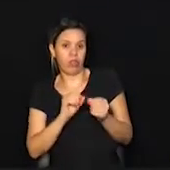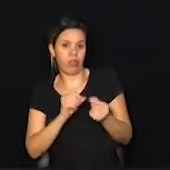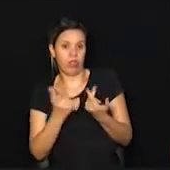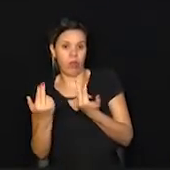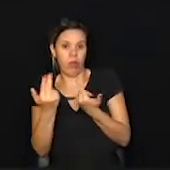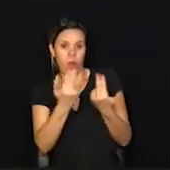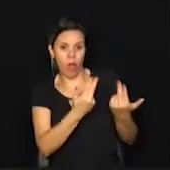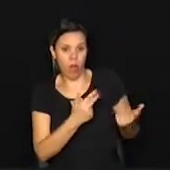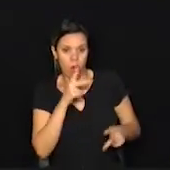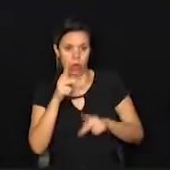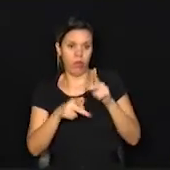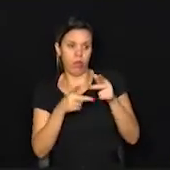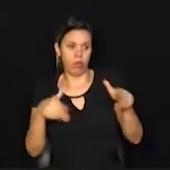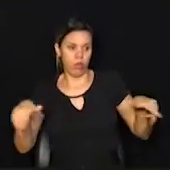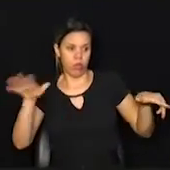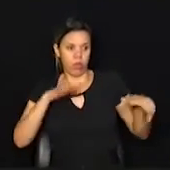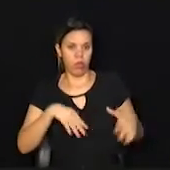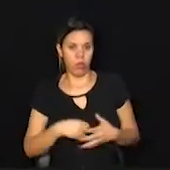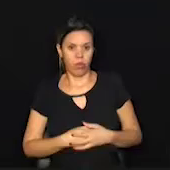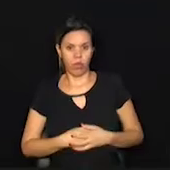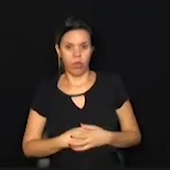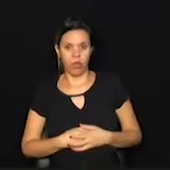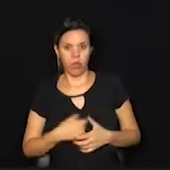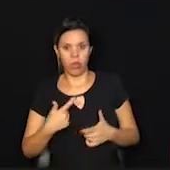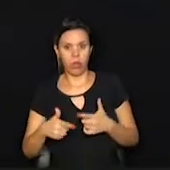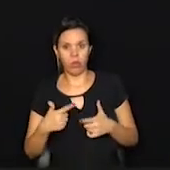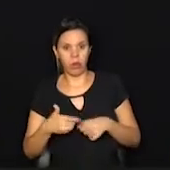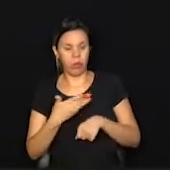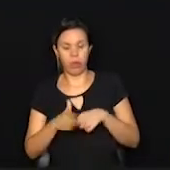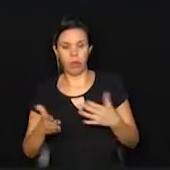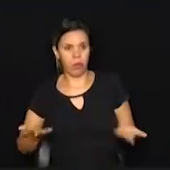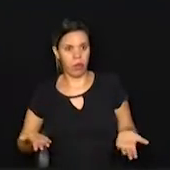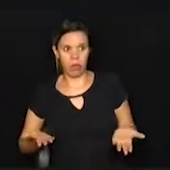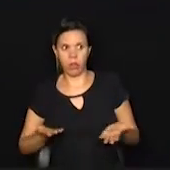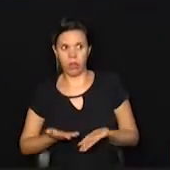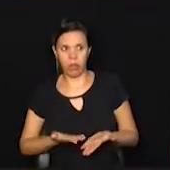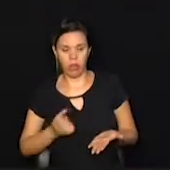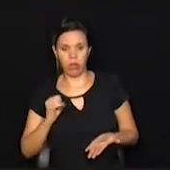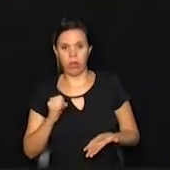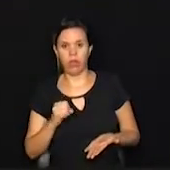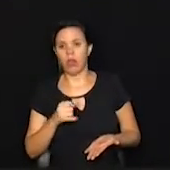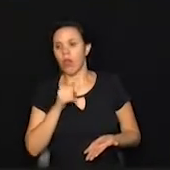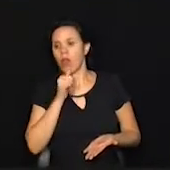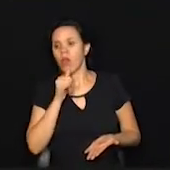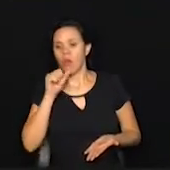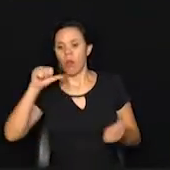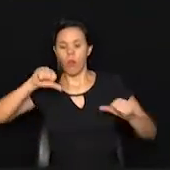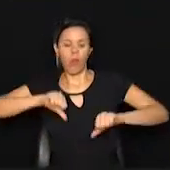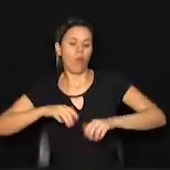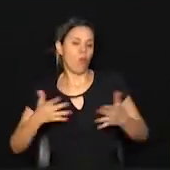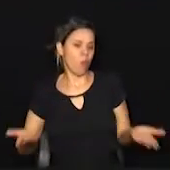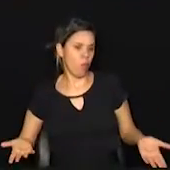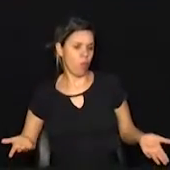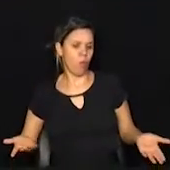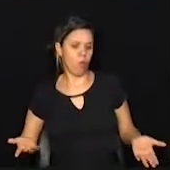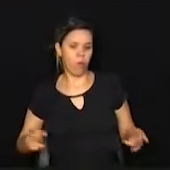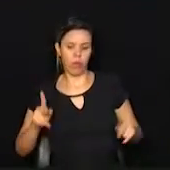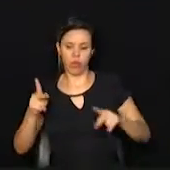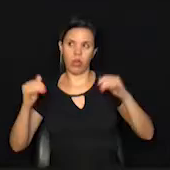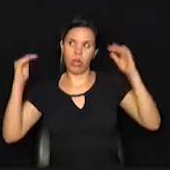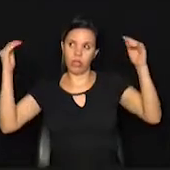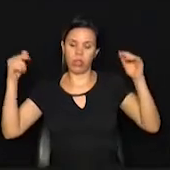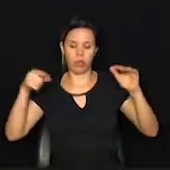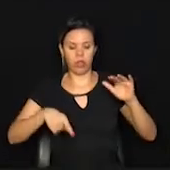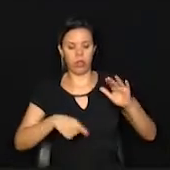isso com o povo comum é esse efeito prático Porque se o mal exemplo vem de cima o que que o cara lá embaixo para fazer